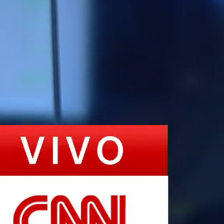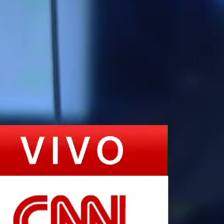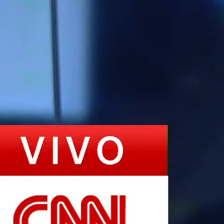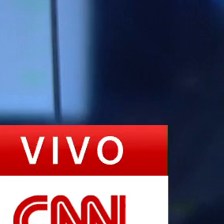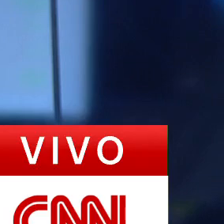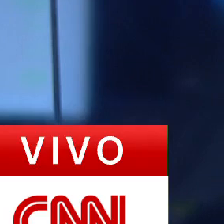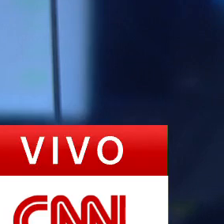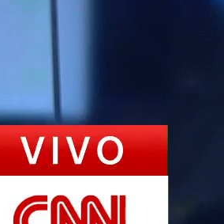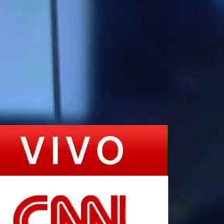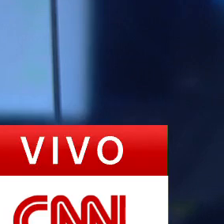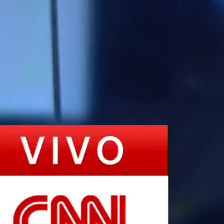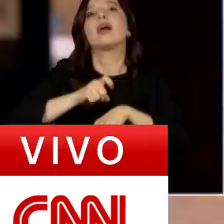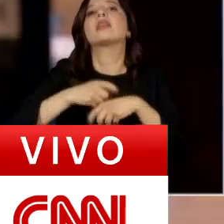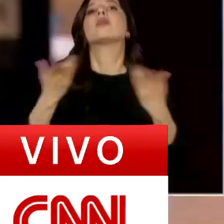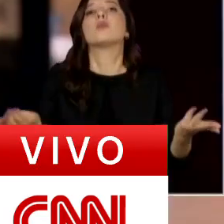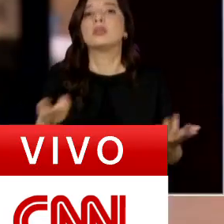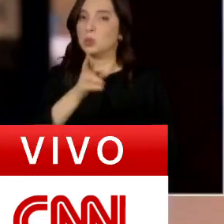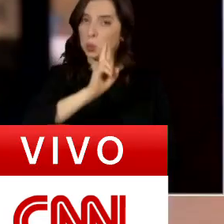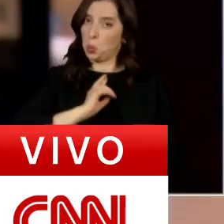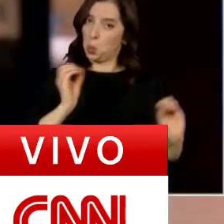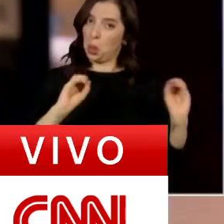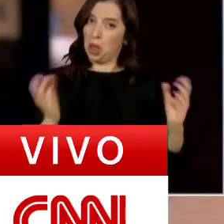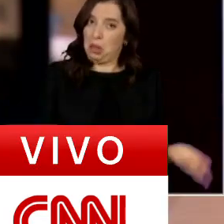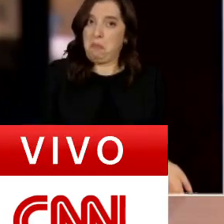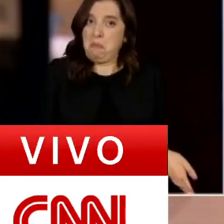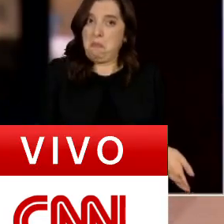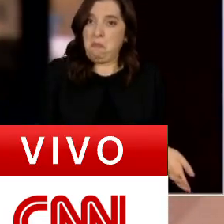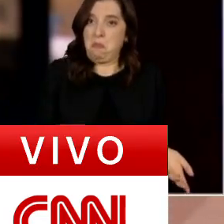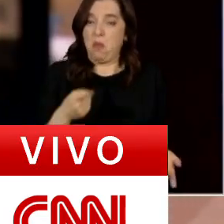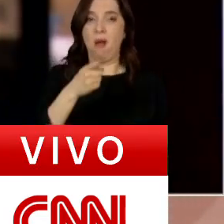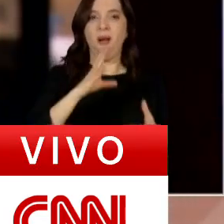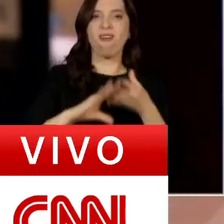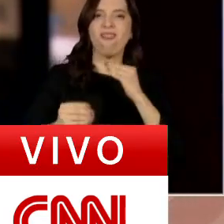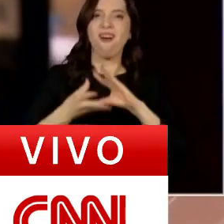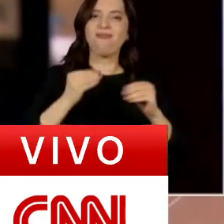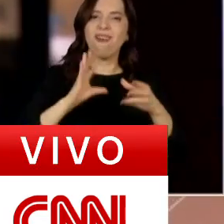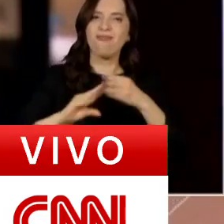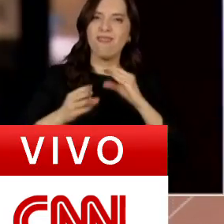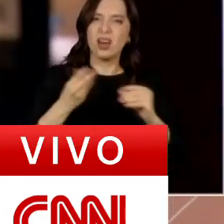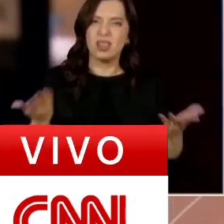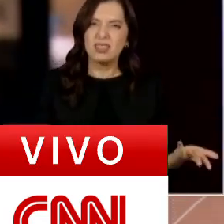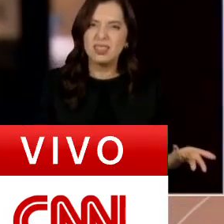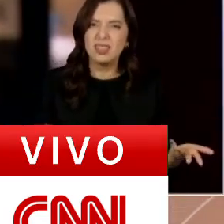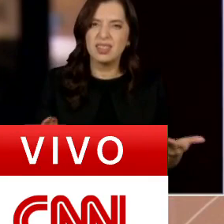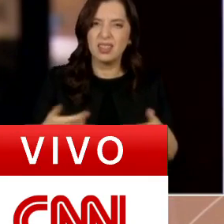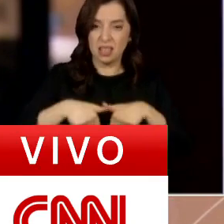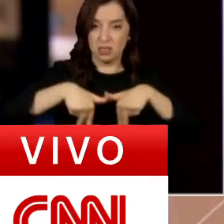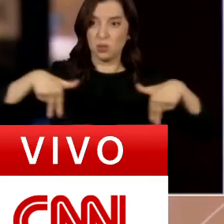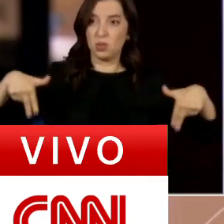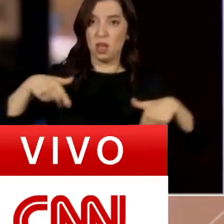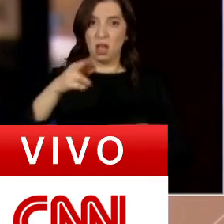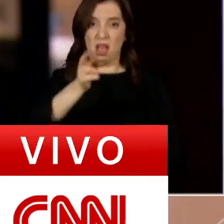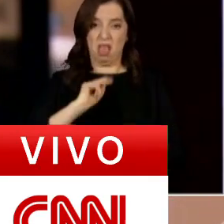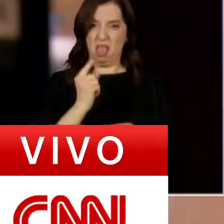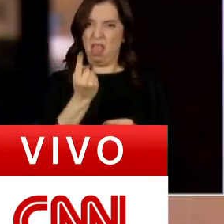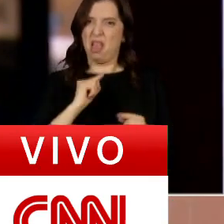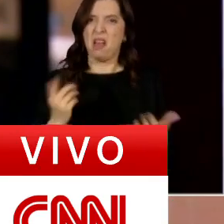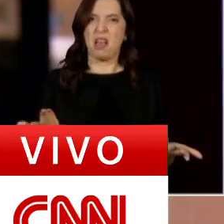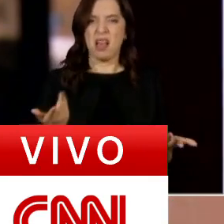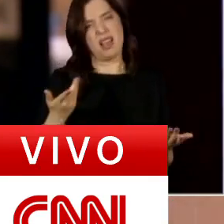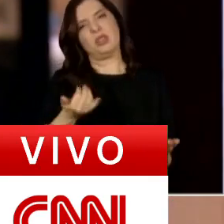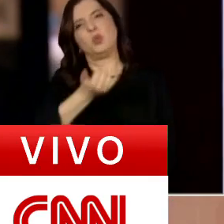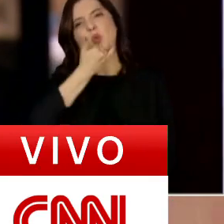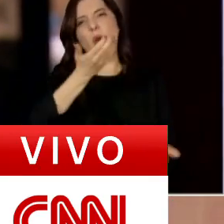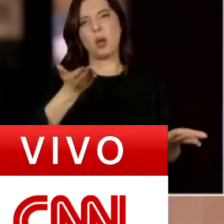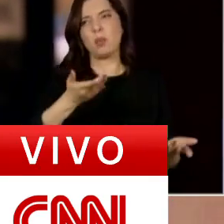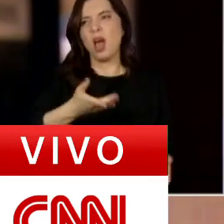vídeos postados no Instagram do Pablo Marçal de ontem para hoje e eles já somaram 80 milhões de visualizações dá o tom da força